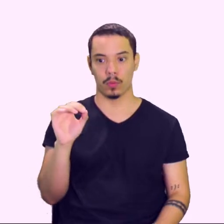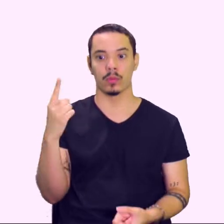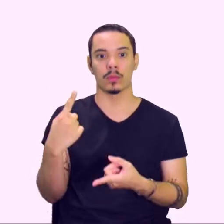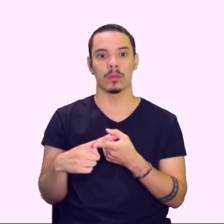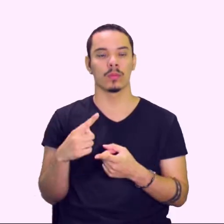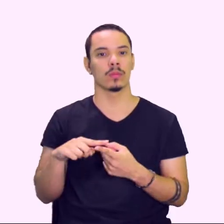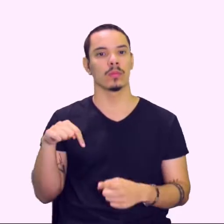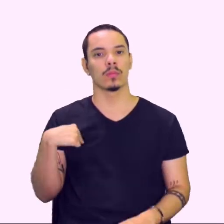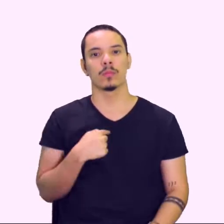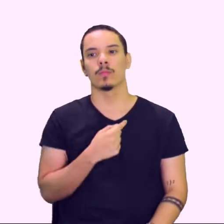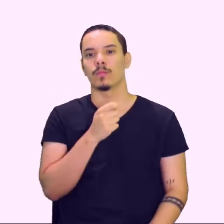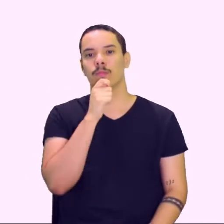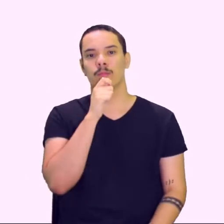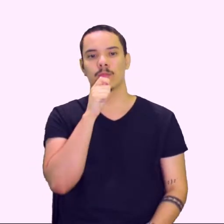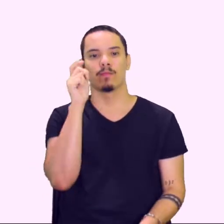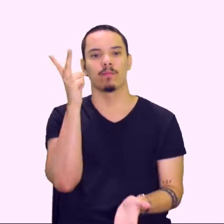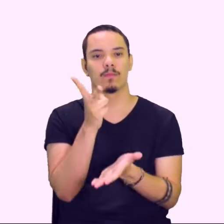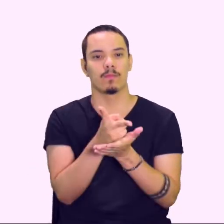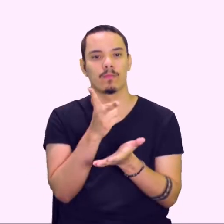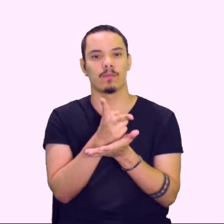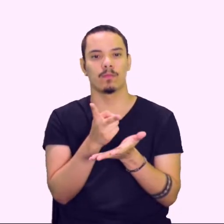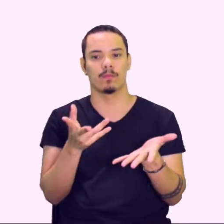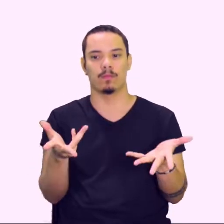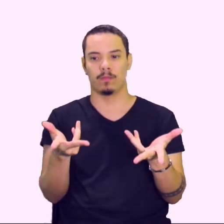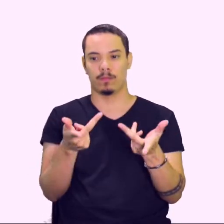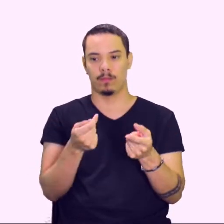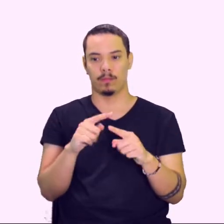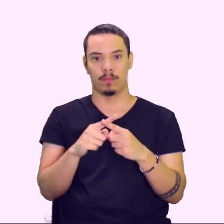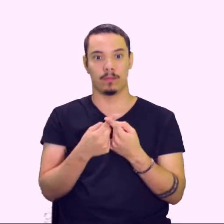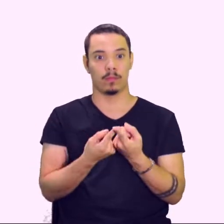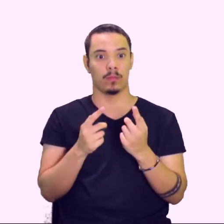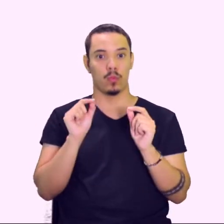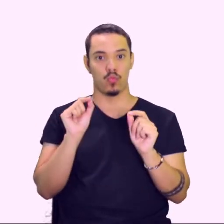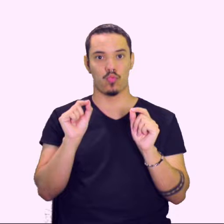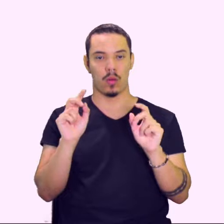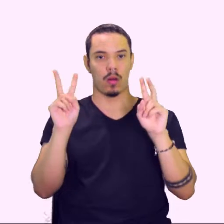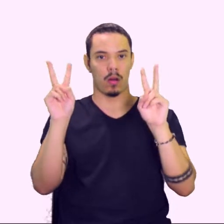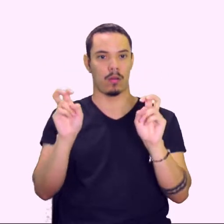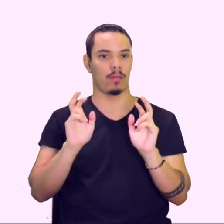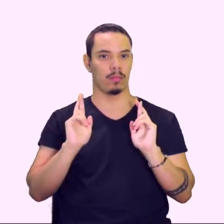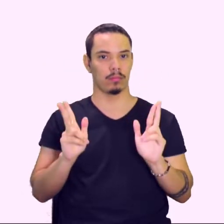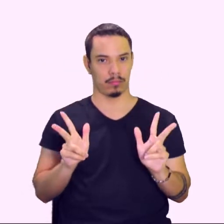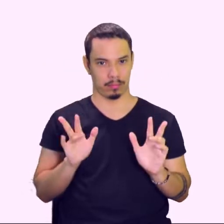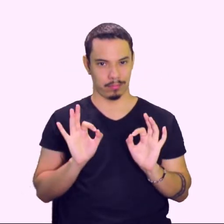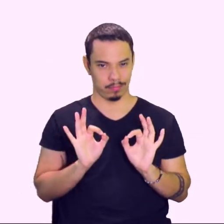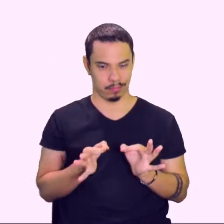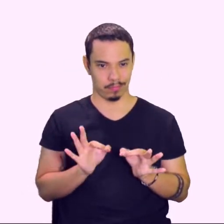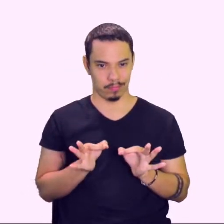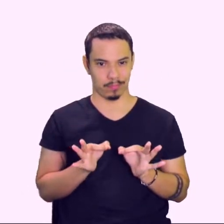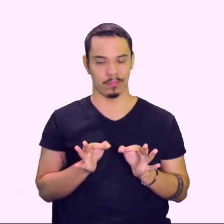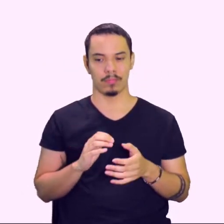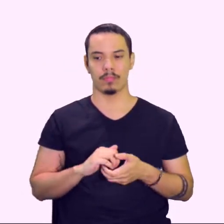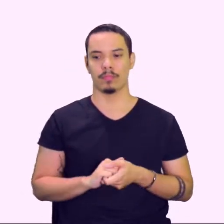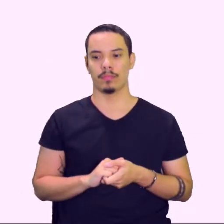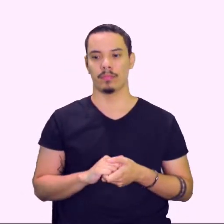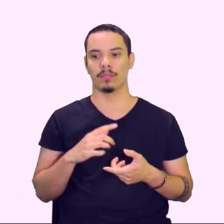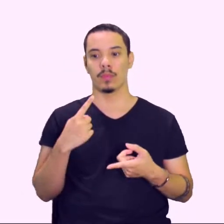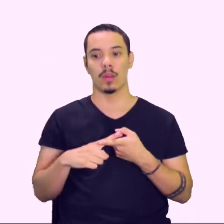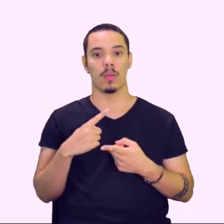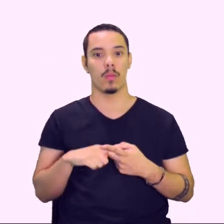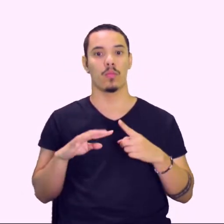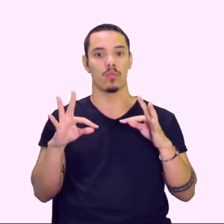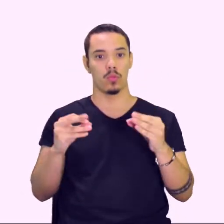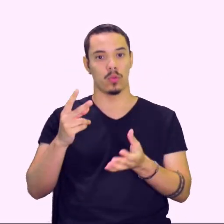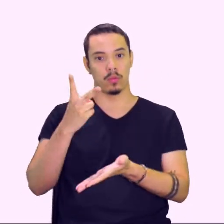está na mesma habilidade, só que com temas diferentes. Sim, né? Não é isso? Com certeza. Mas todos pertinentes,